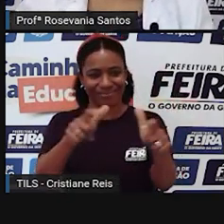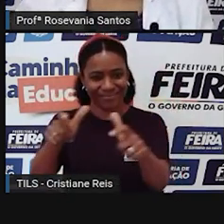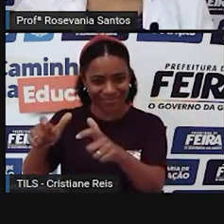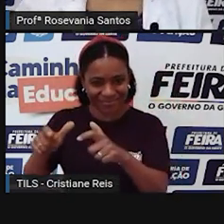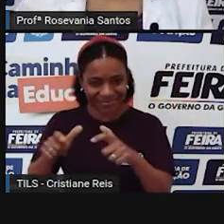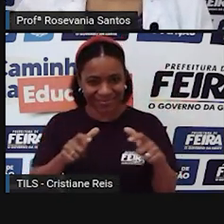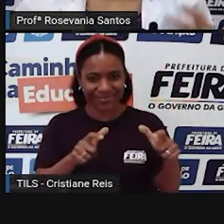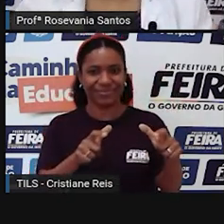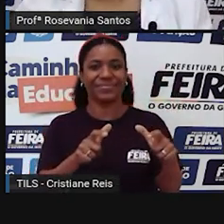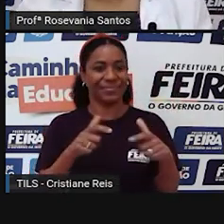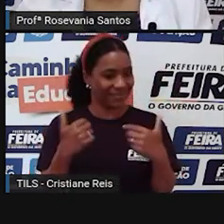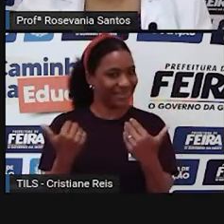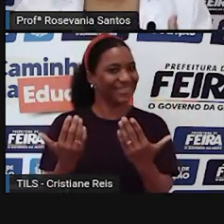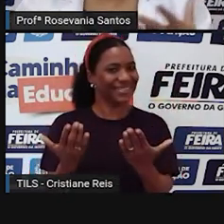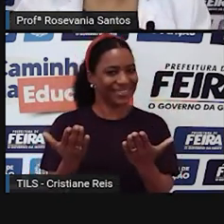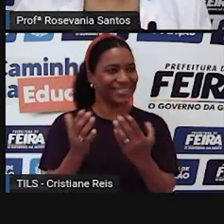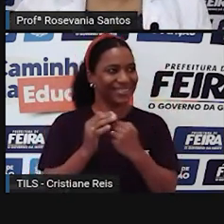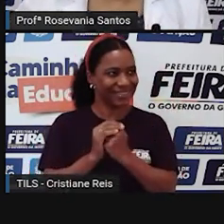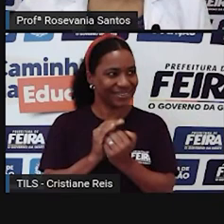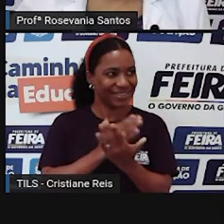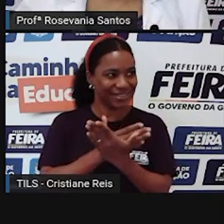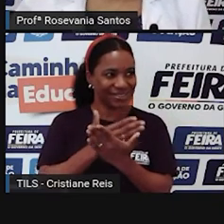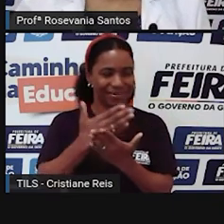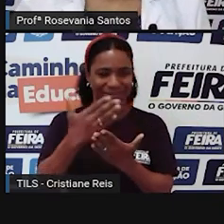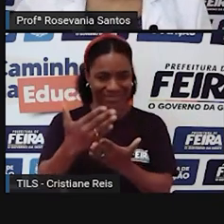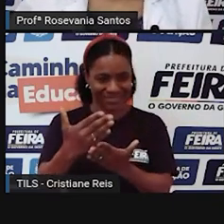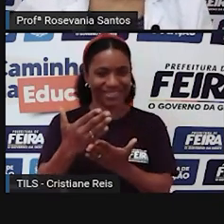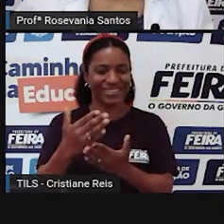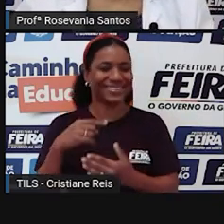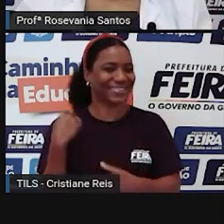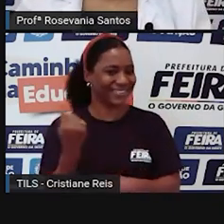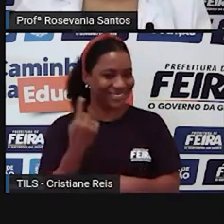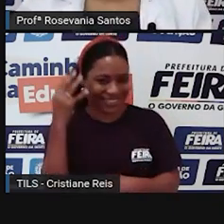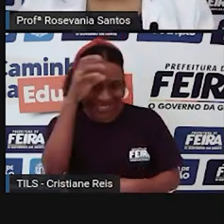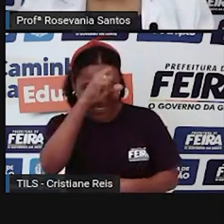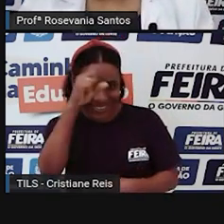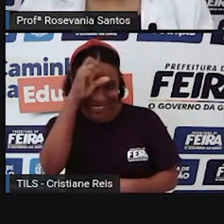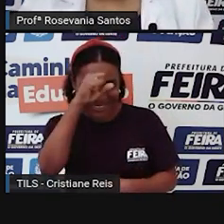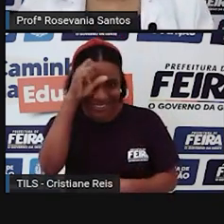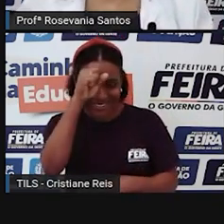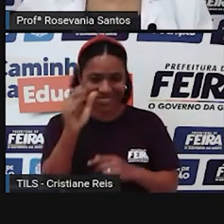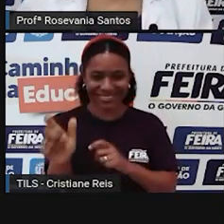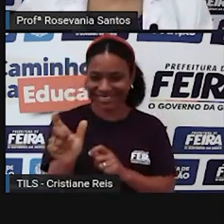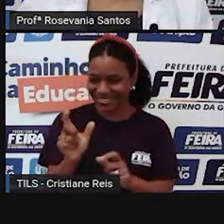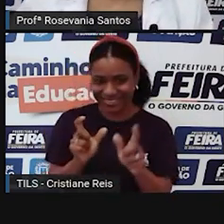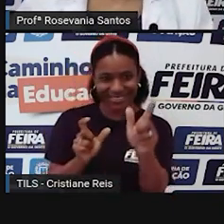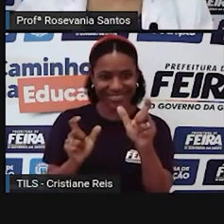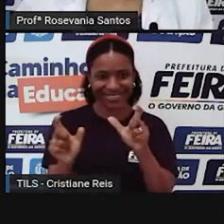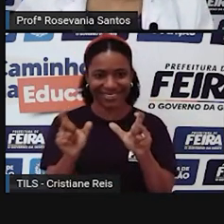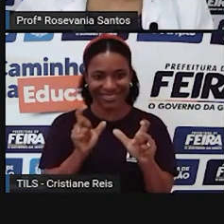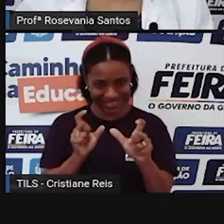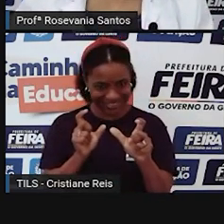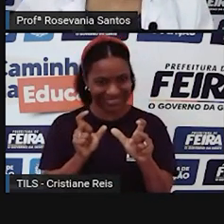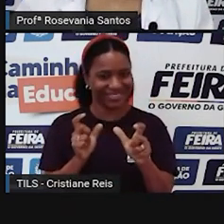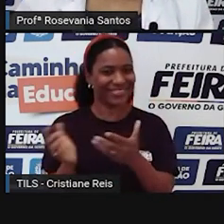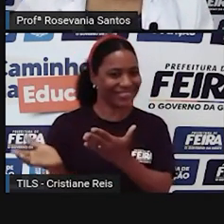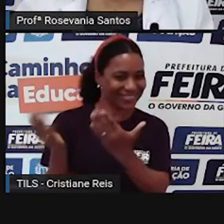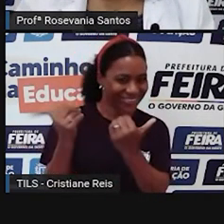né? Então, vamos lá fazer, né, esse passeio, né, pelo conhecimento desses termos.